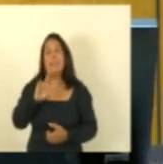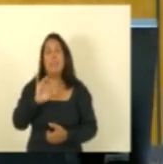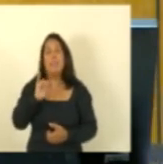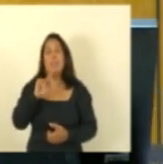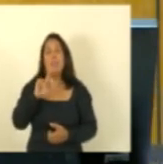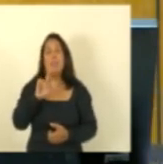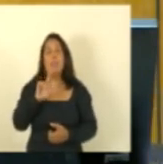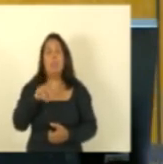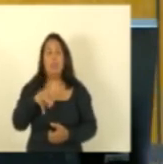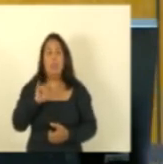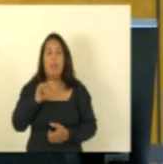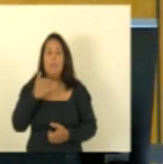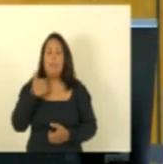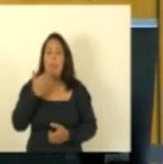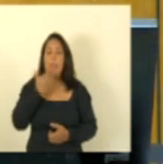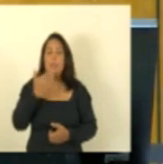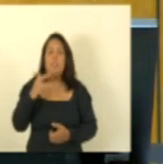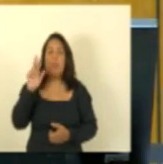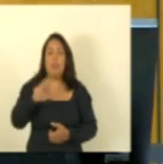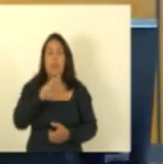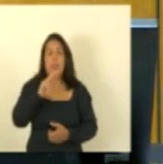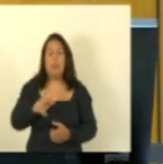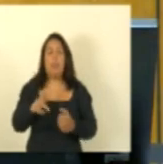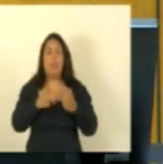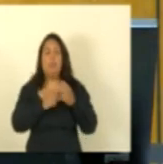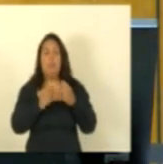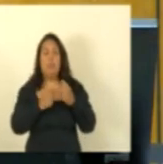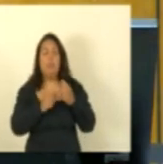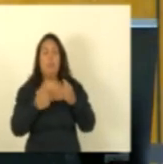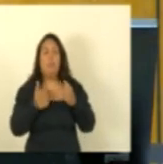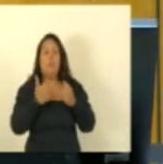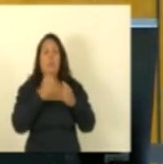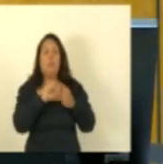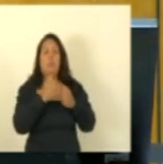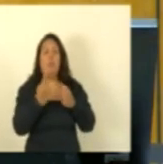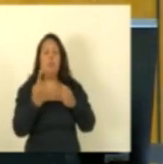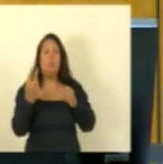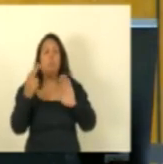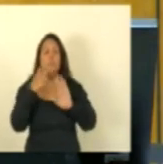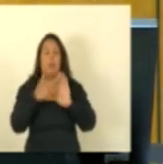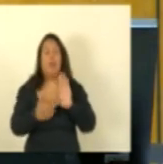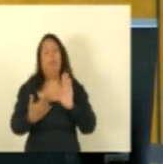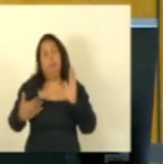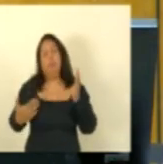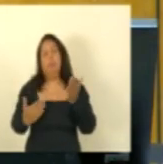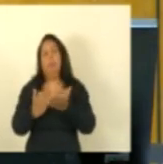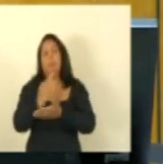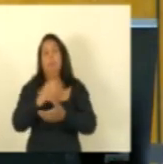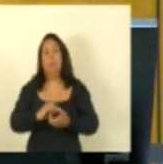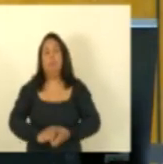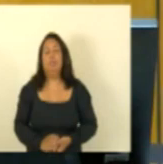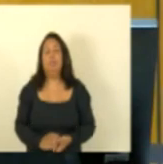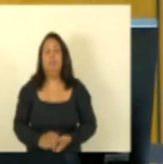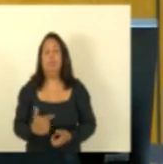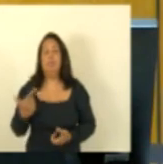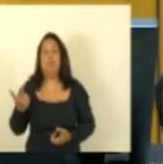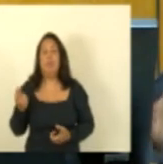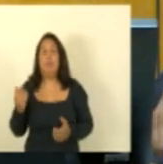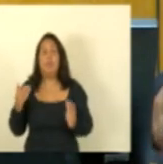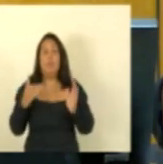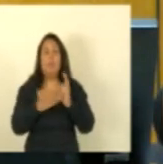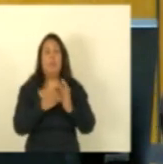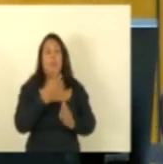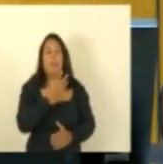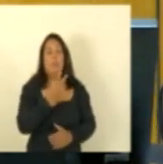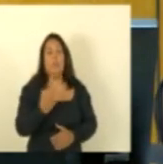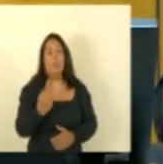para retirar de projeto das comissões nos termos do artigo 81 do Regimento Interno. Defiro. Do item 20 ao item